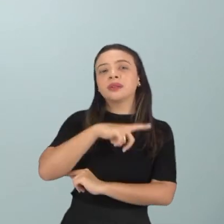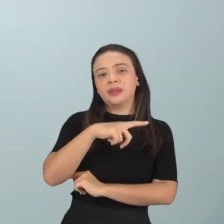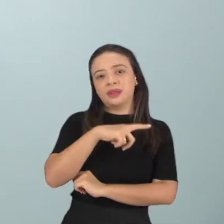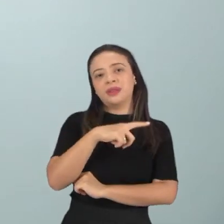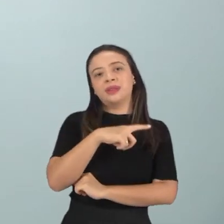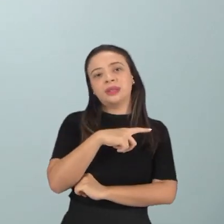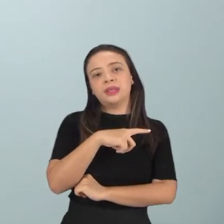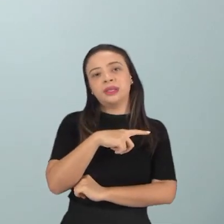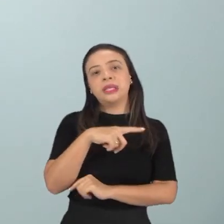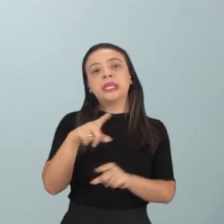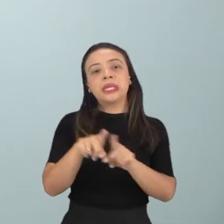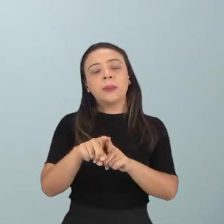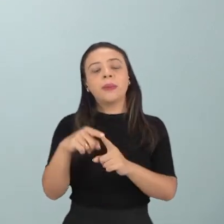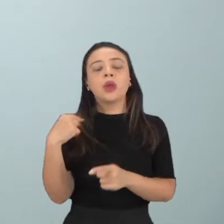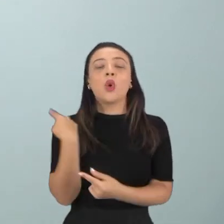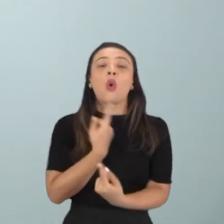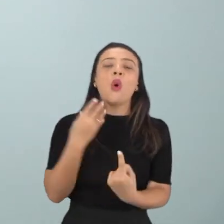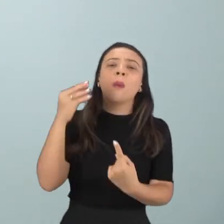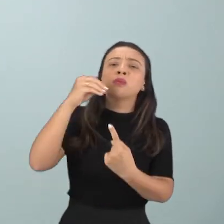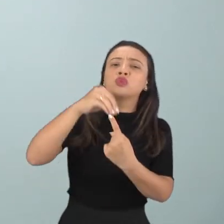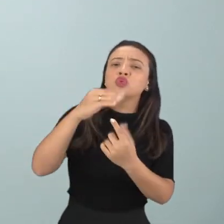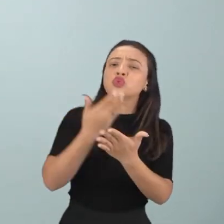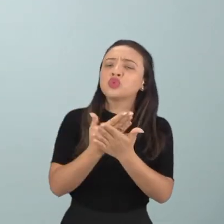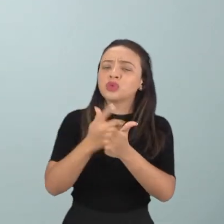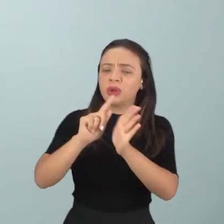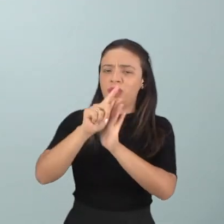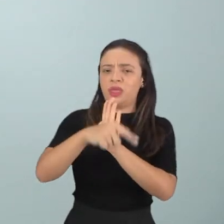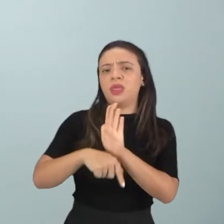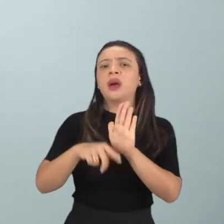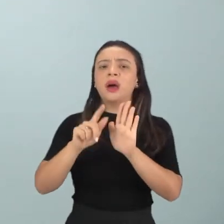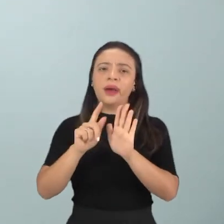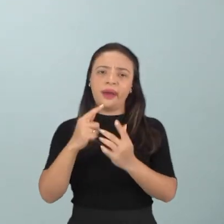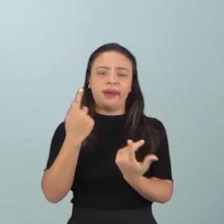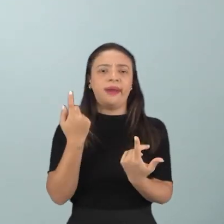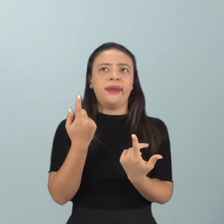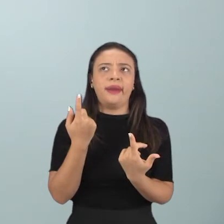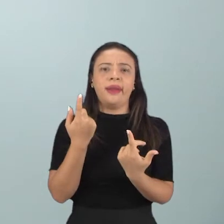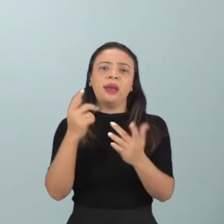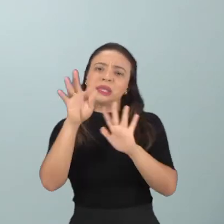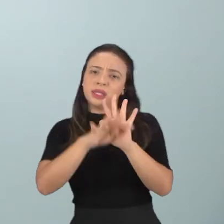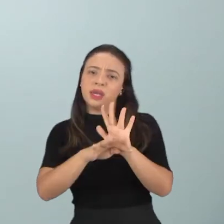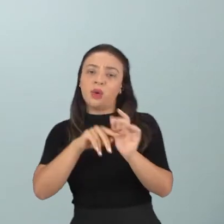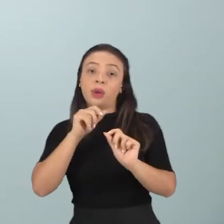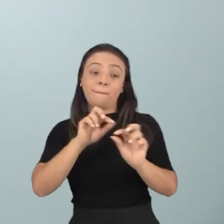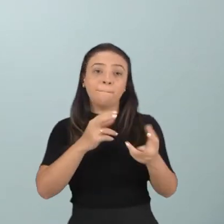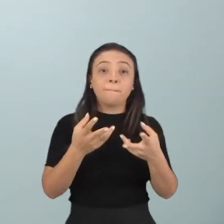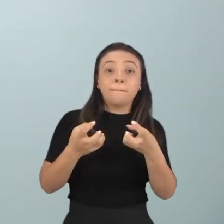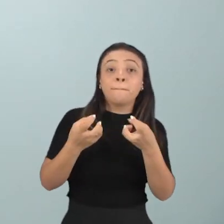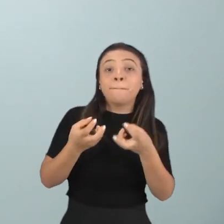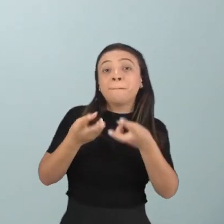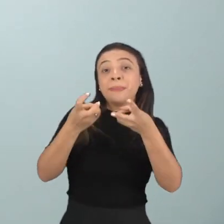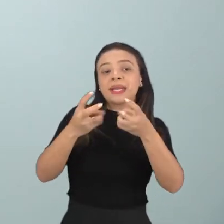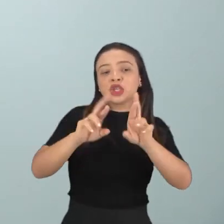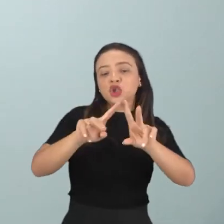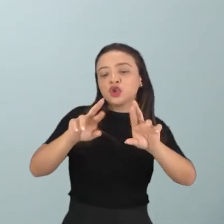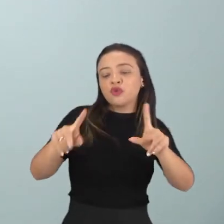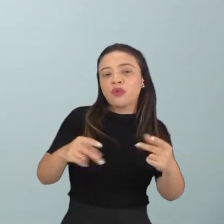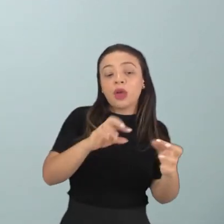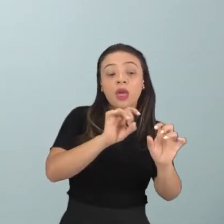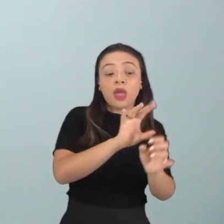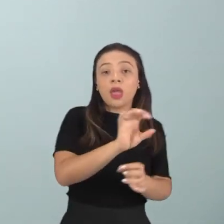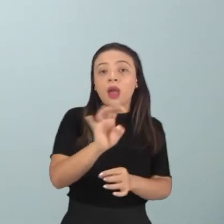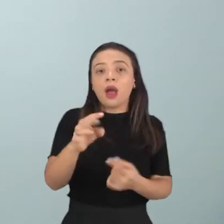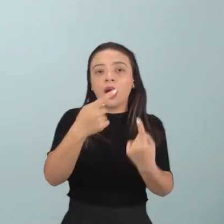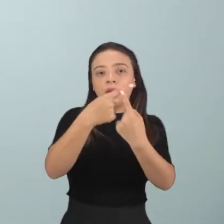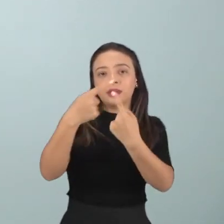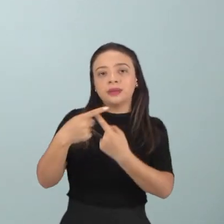existem e o quê Qual é o nosso objetivo estudando sobre os gêneros textuais é diferenciar um terço do outro e o que que vai fazer o quê